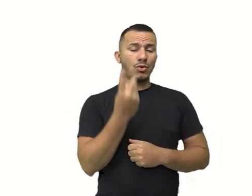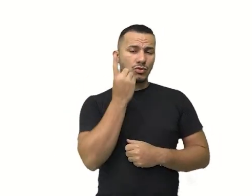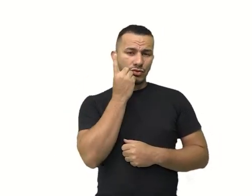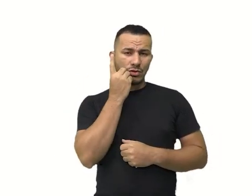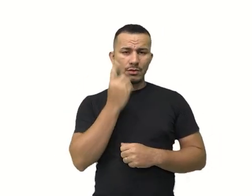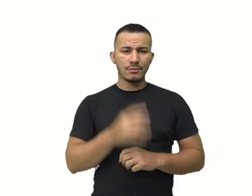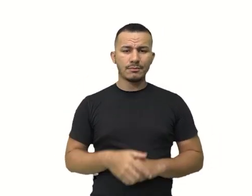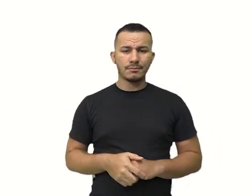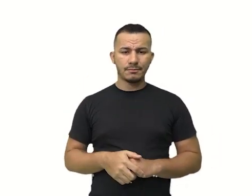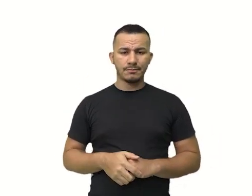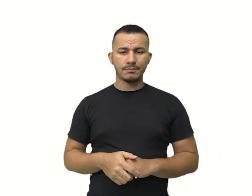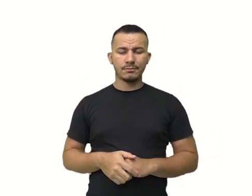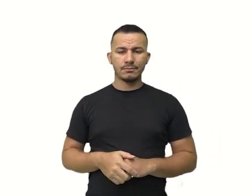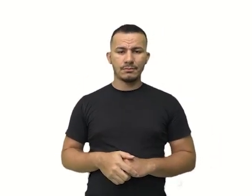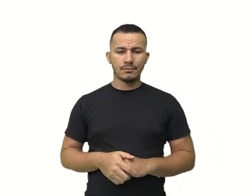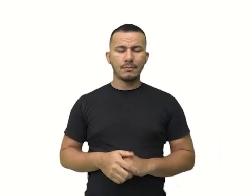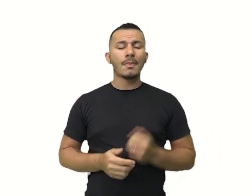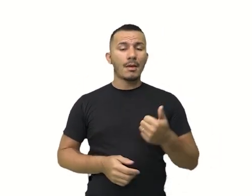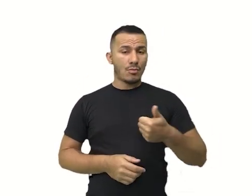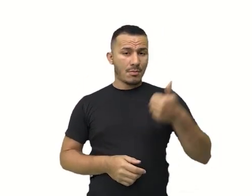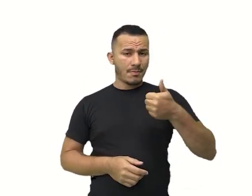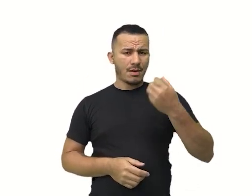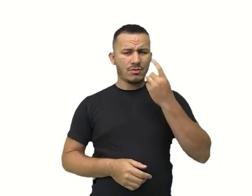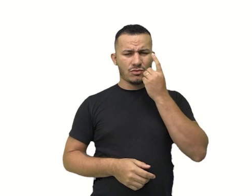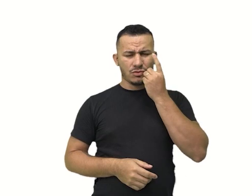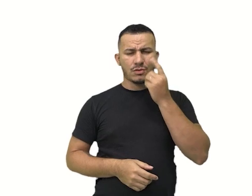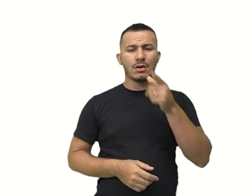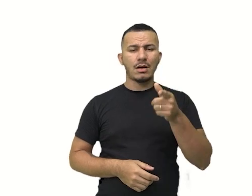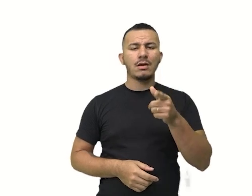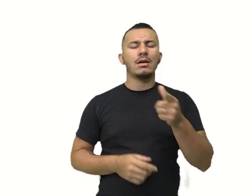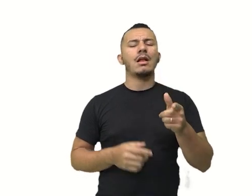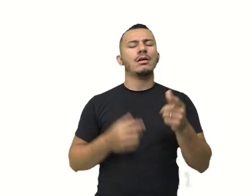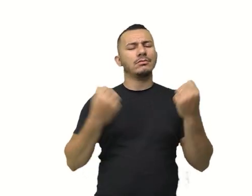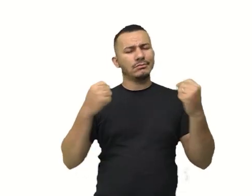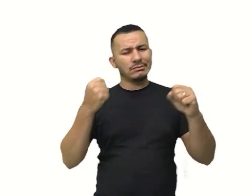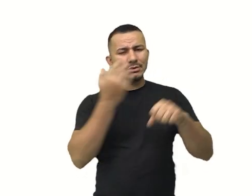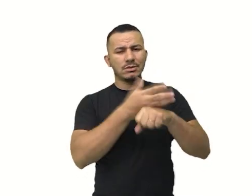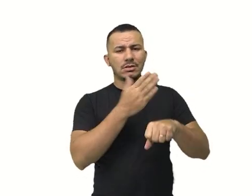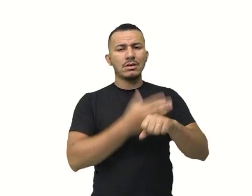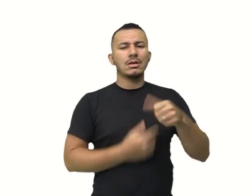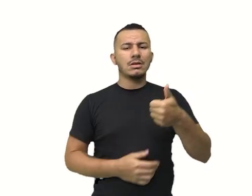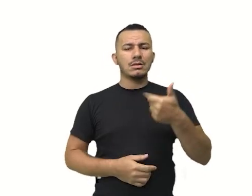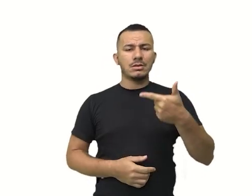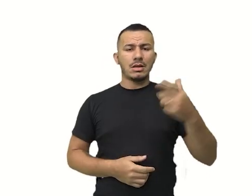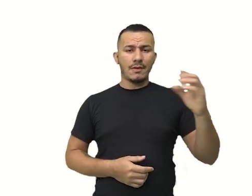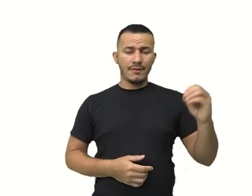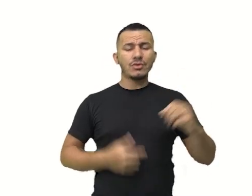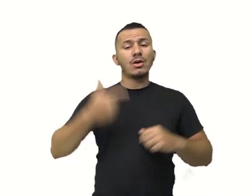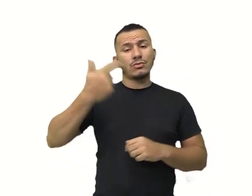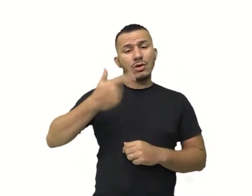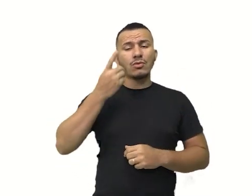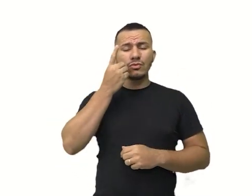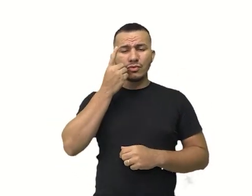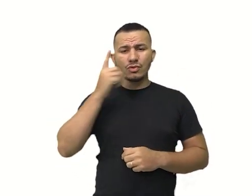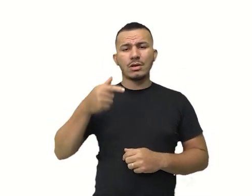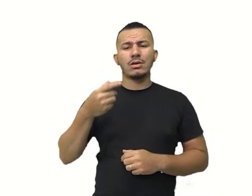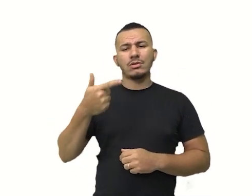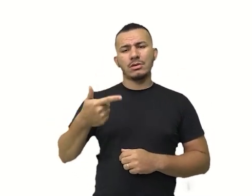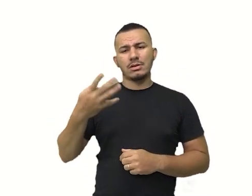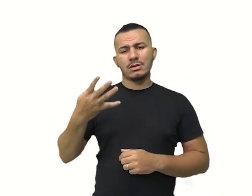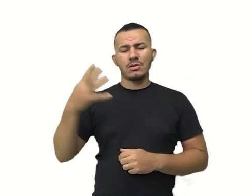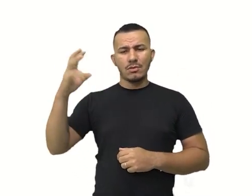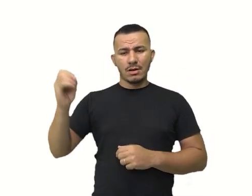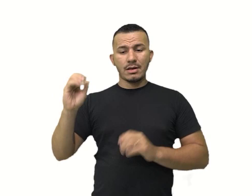bora finalizar então. Ó. No primeiro dia ele fez 120 e no segundo dia ele fez 240. Então,